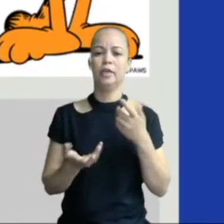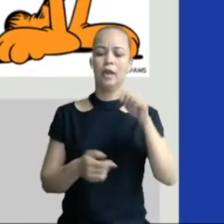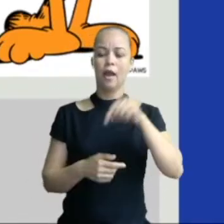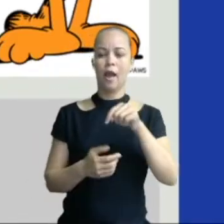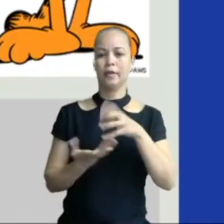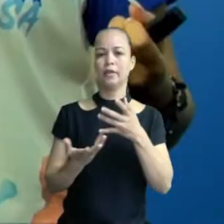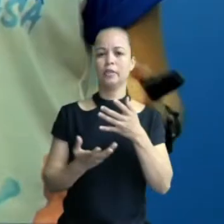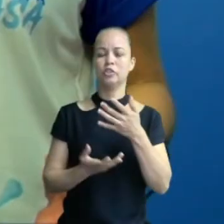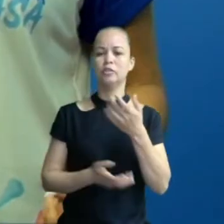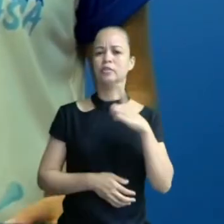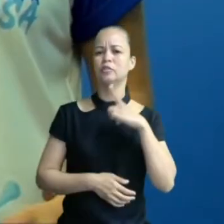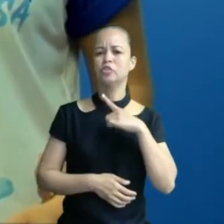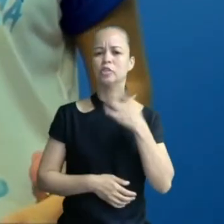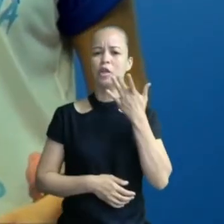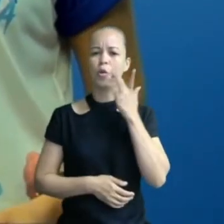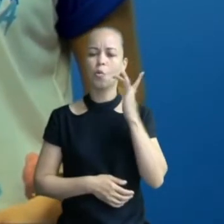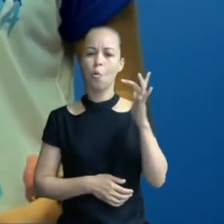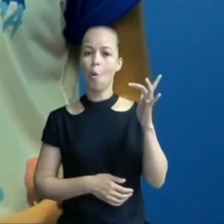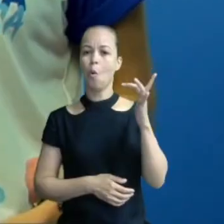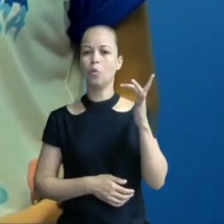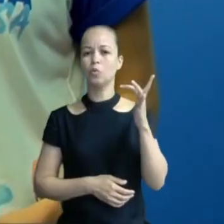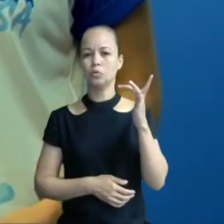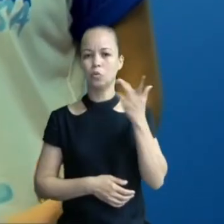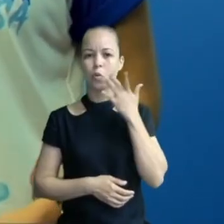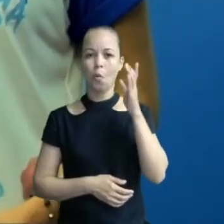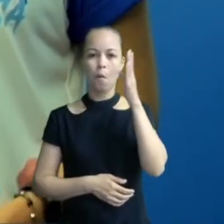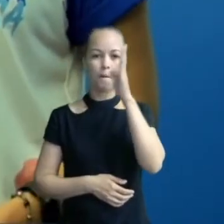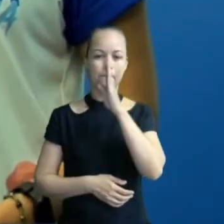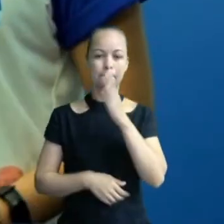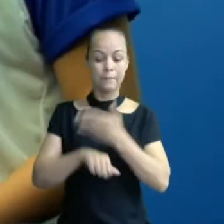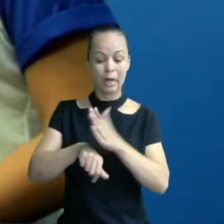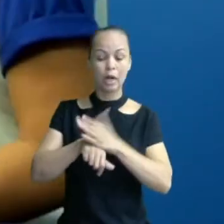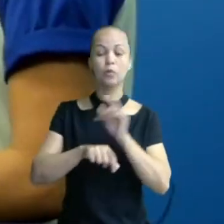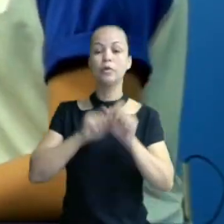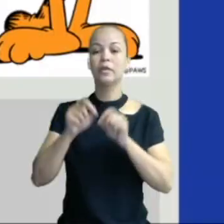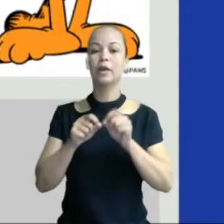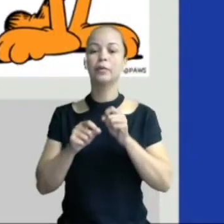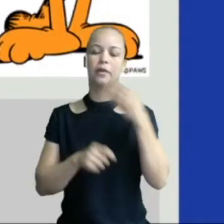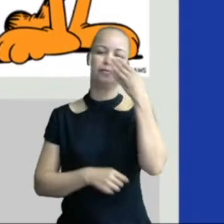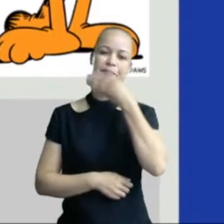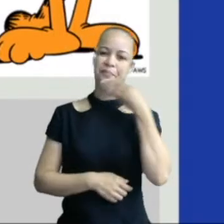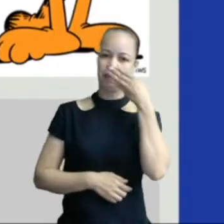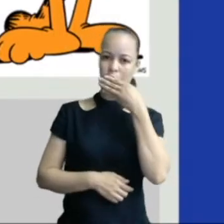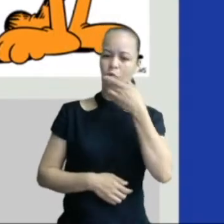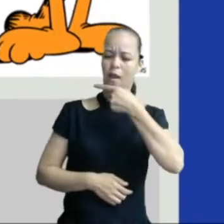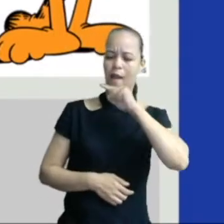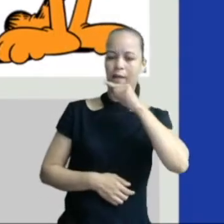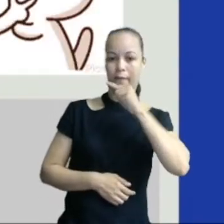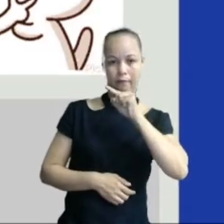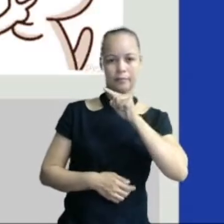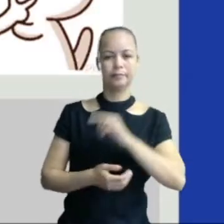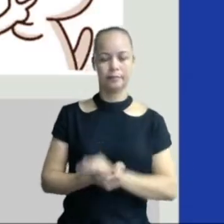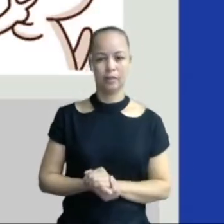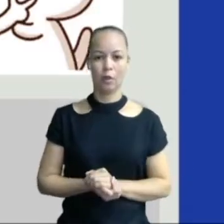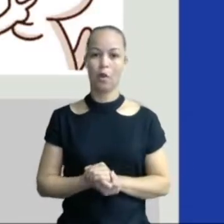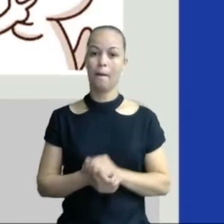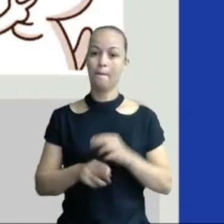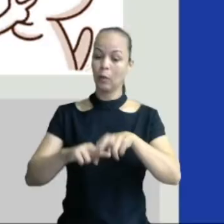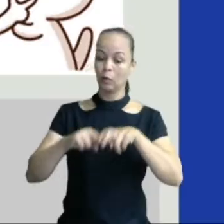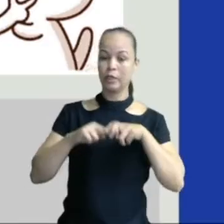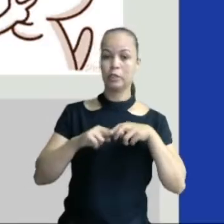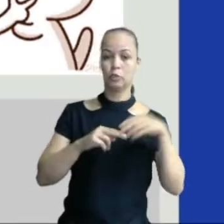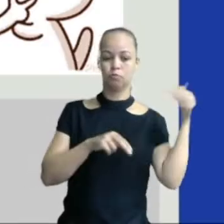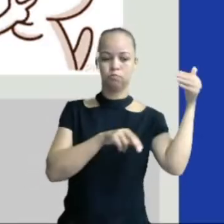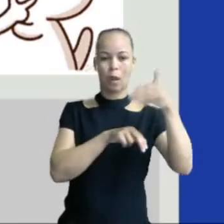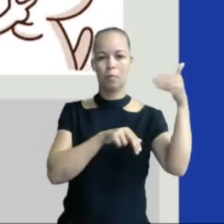tinha o ouro branco, que era o chamado açúcar, a cana-de-açúcar, entendeu? Por isso que eles vieram tudinho para cá.